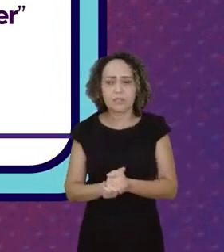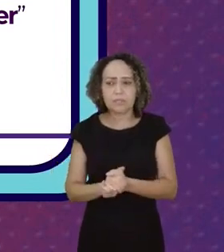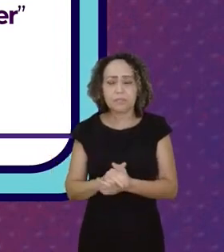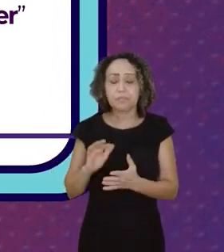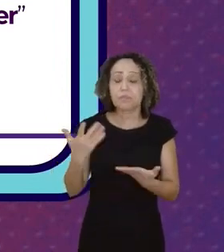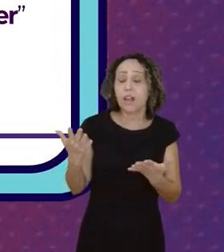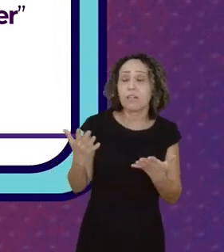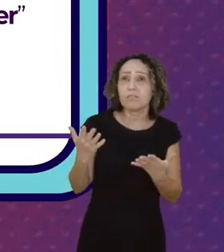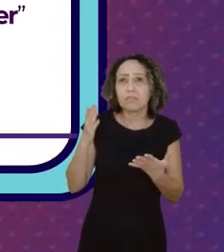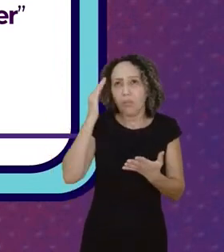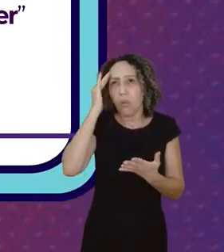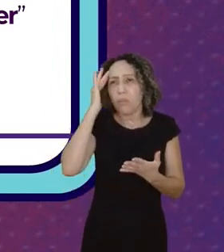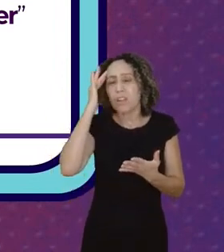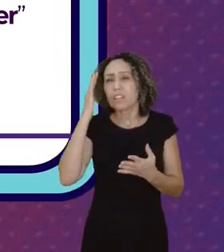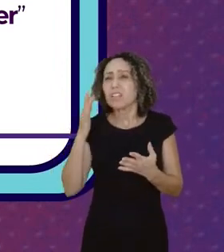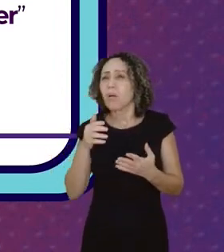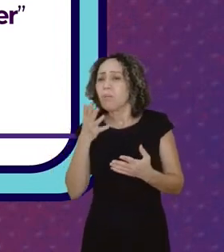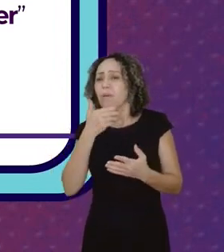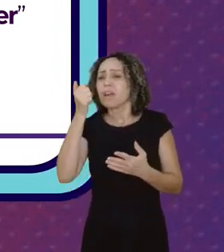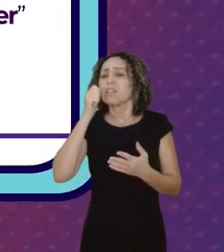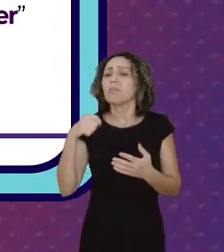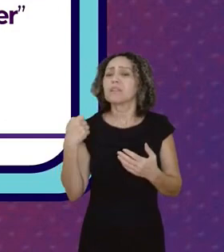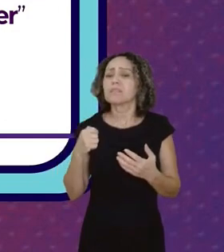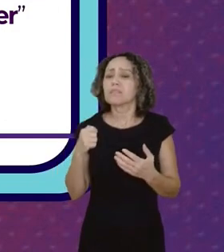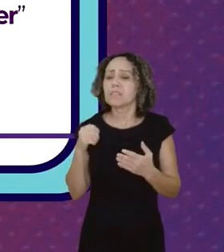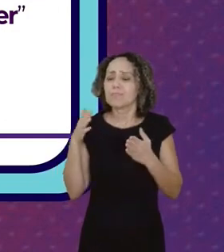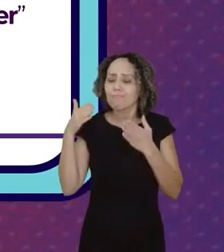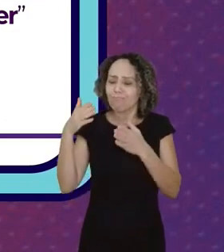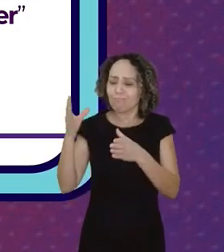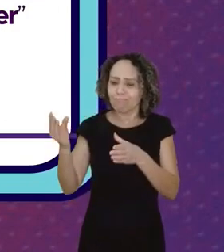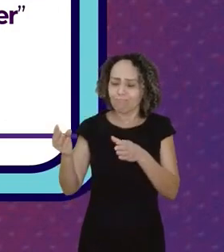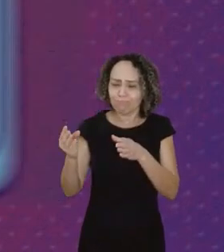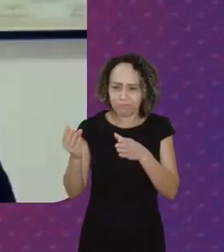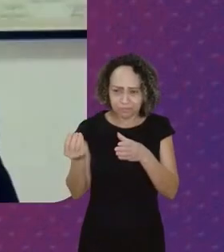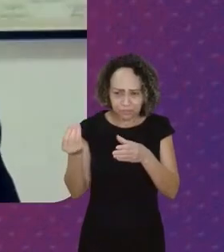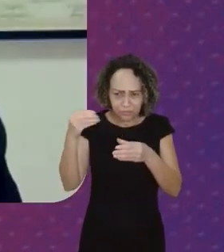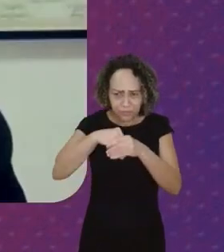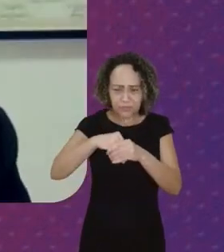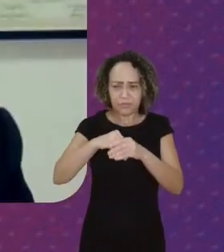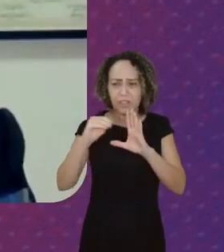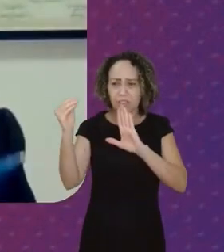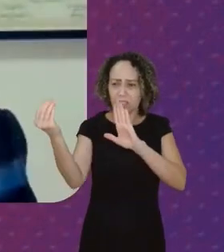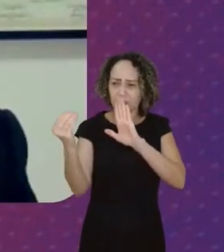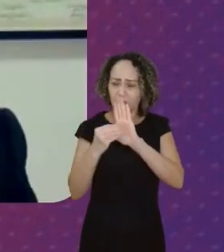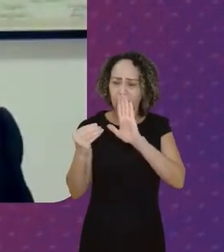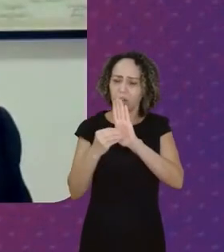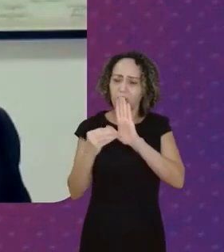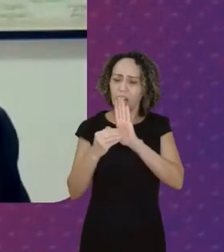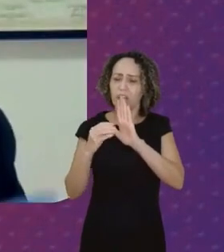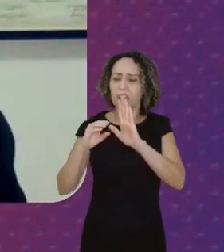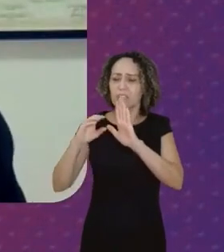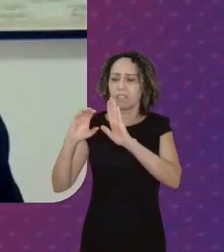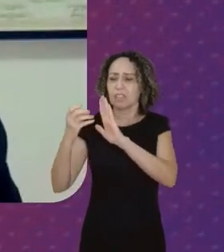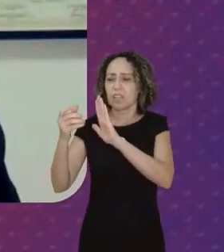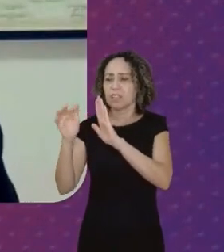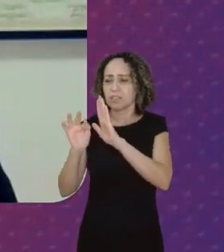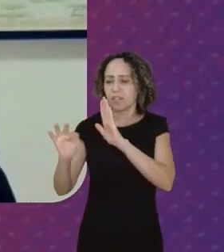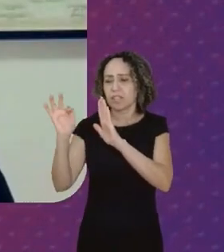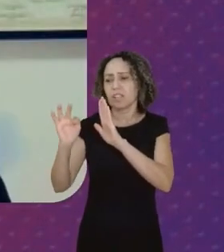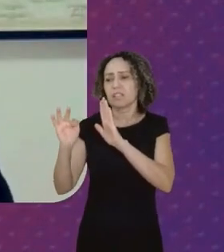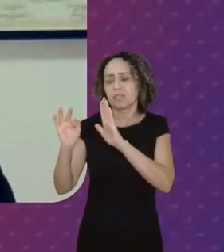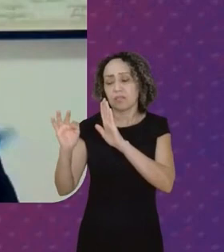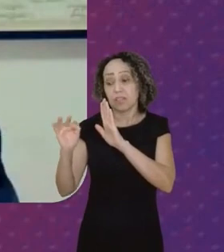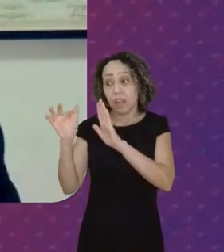mais extensiva de que isso também vai ter que ser aplicado no estatuto das federações de partidos. As federações vão ter que conter nos seus